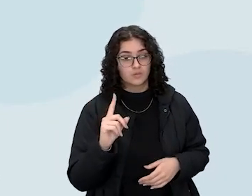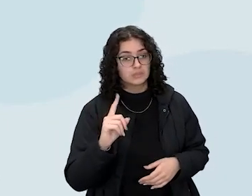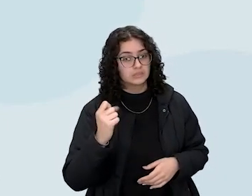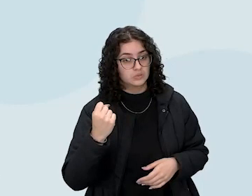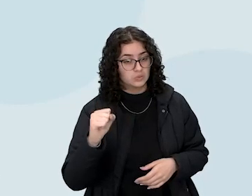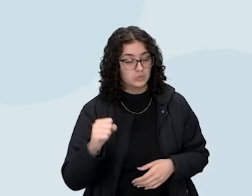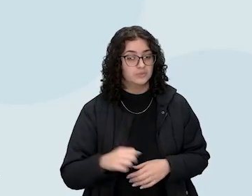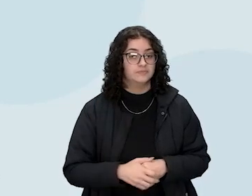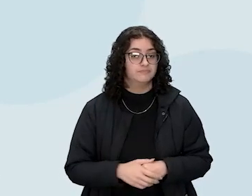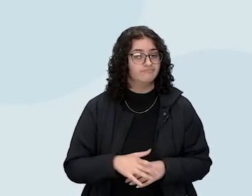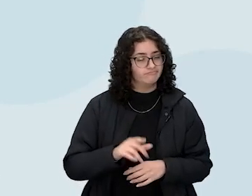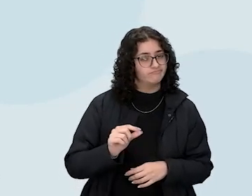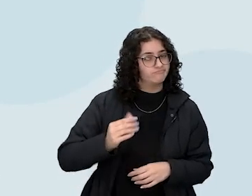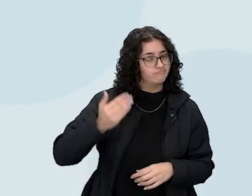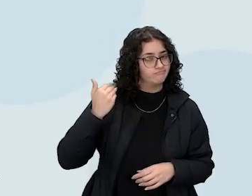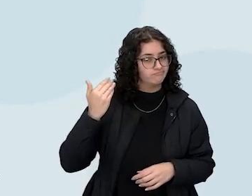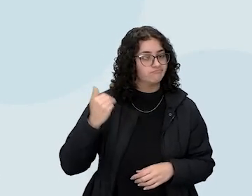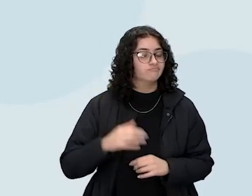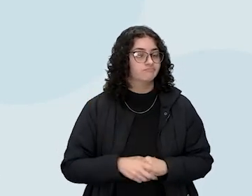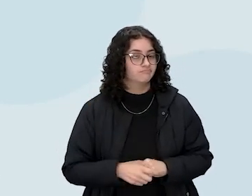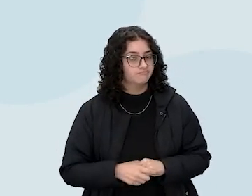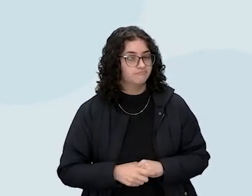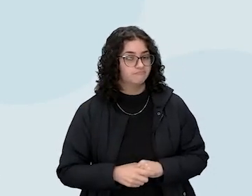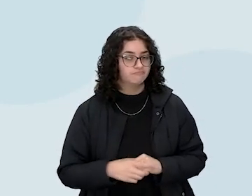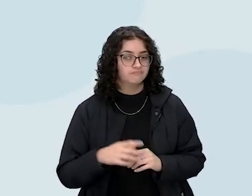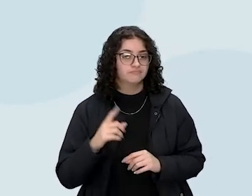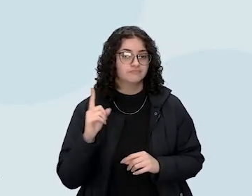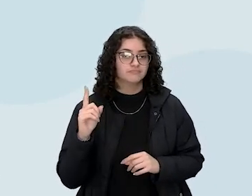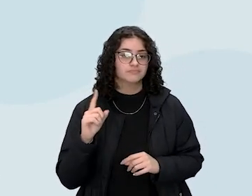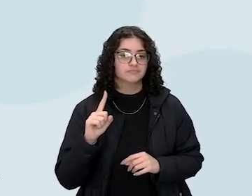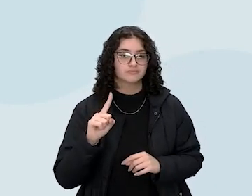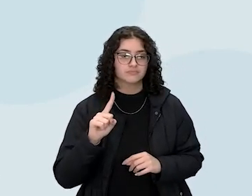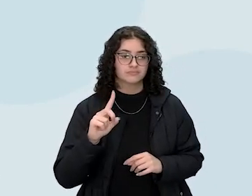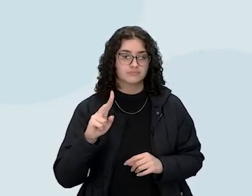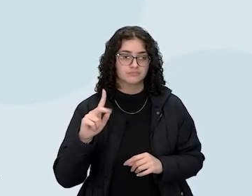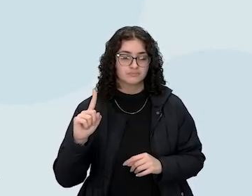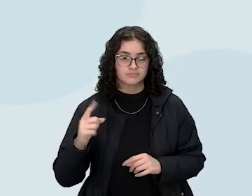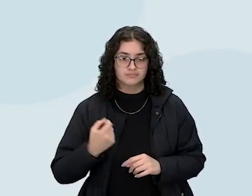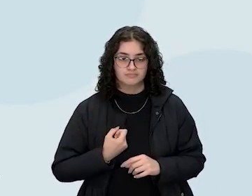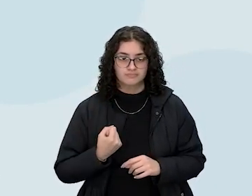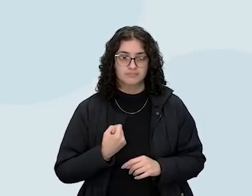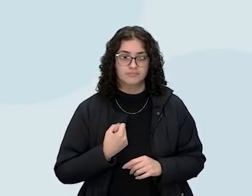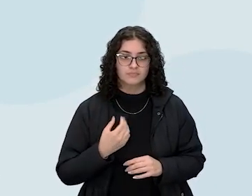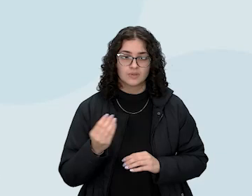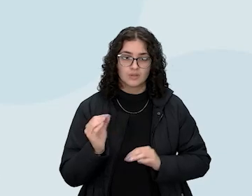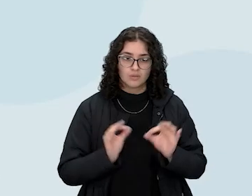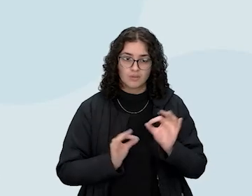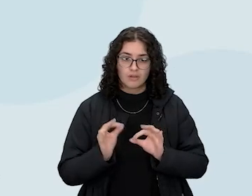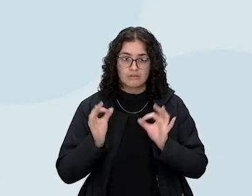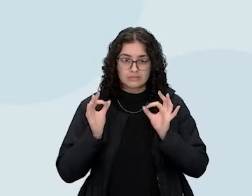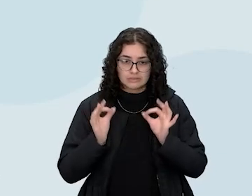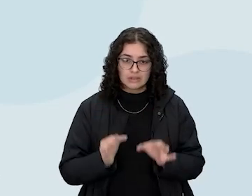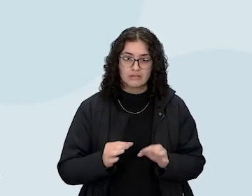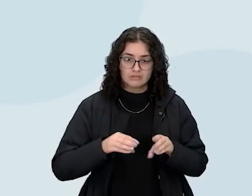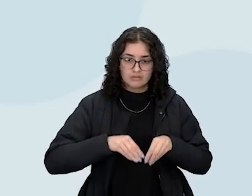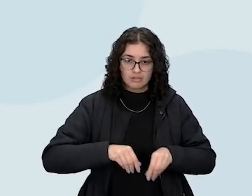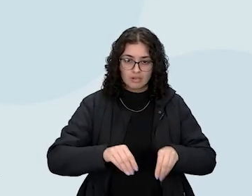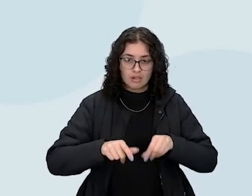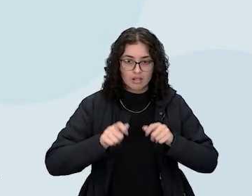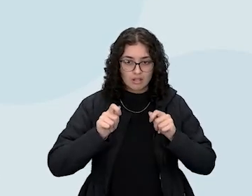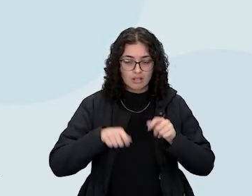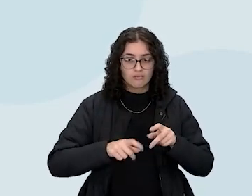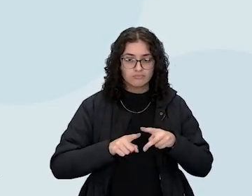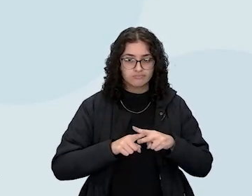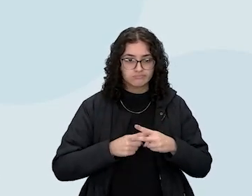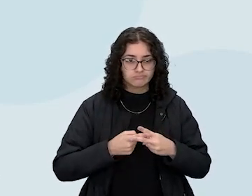2018, portanto recente. A questão 121. O manejo adequado do solo possibilita a